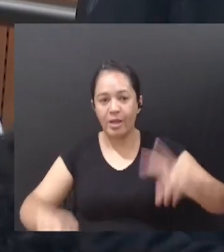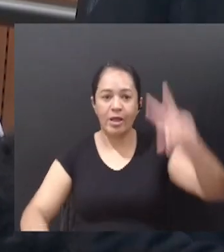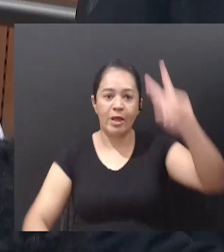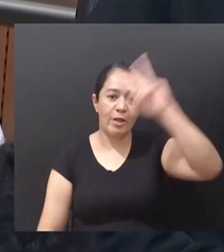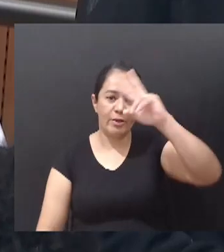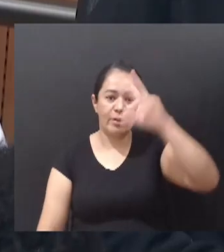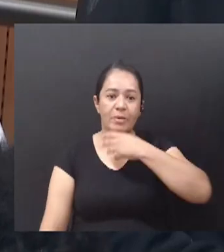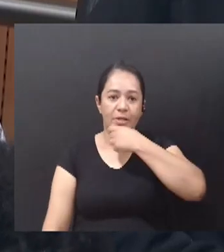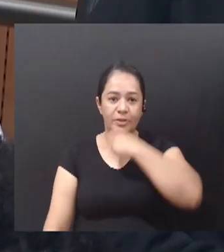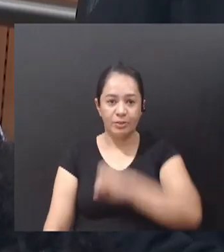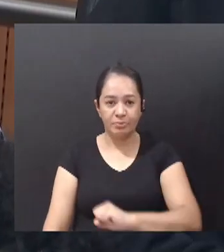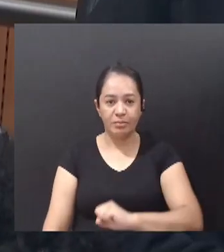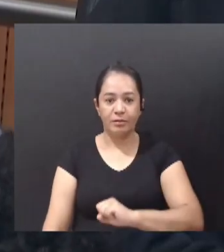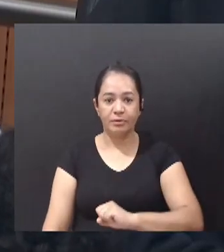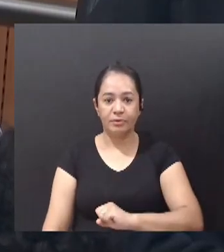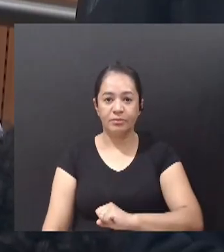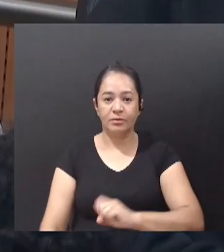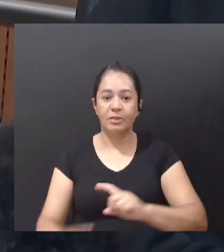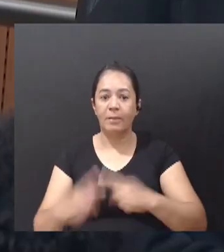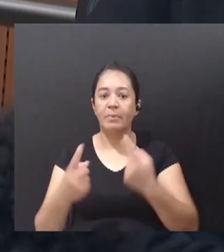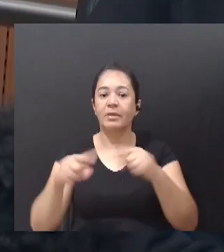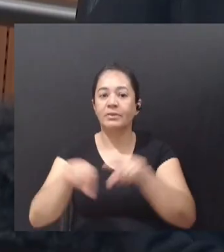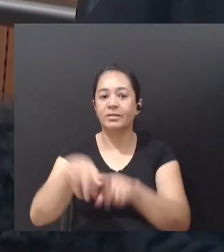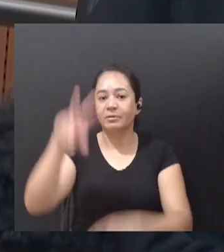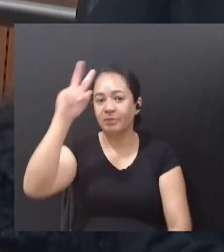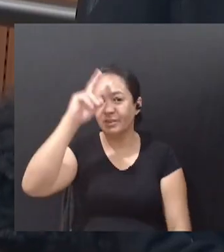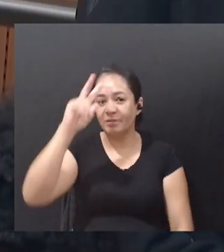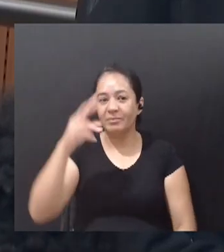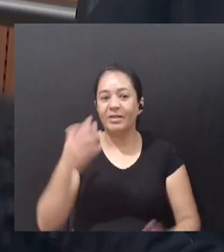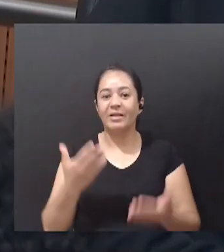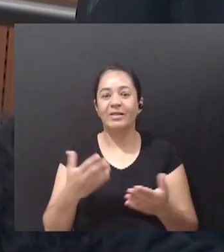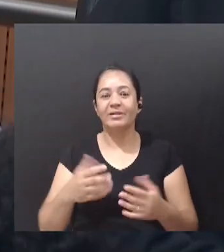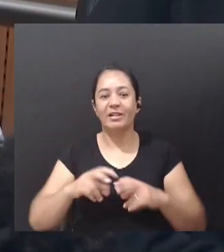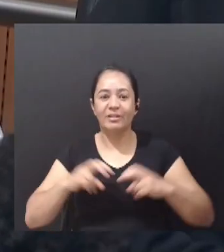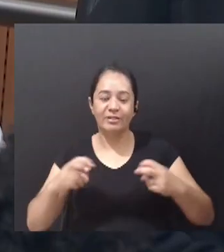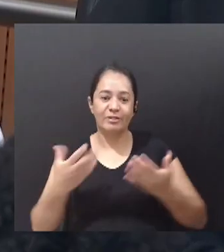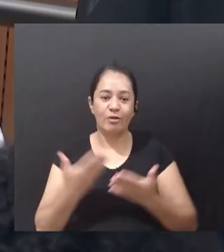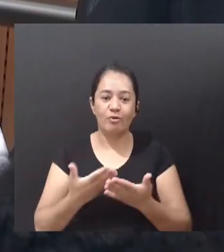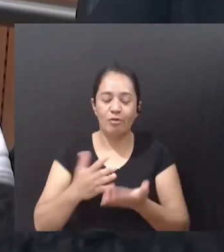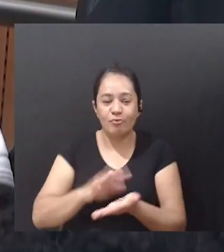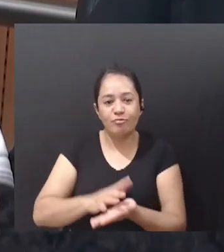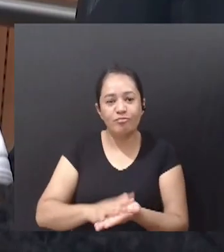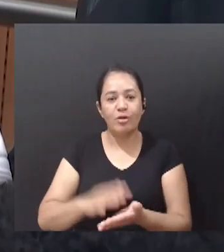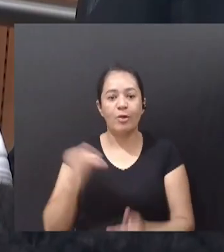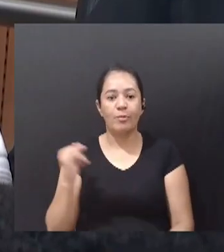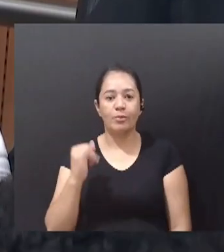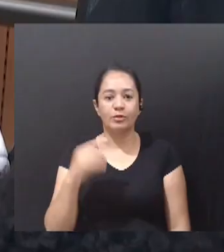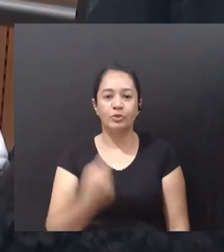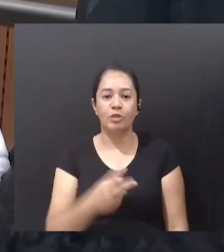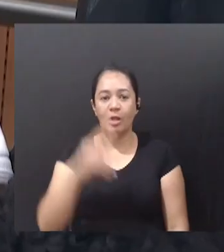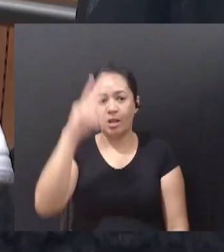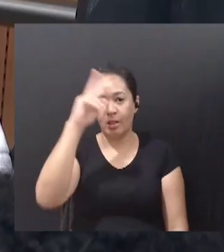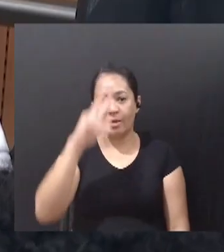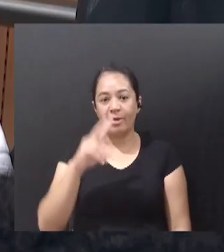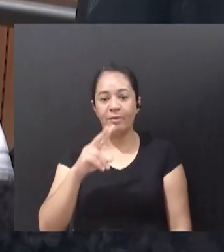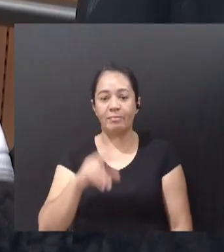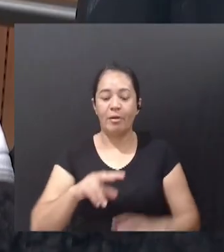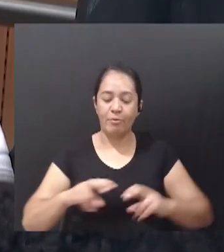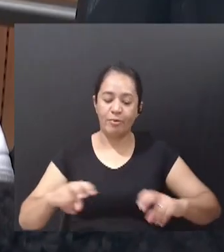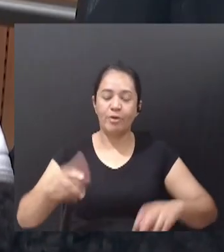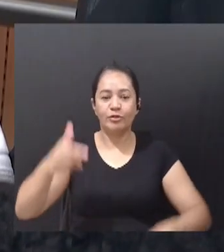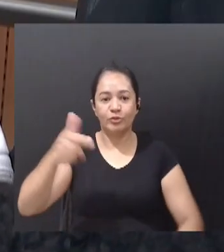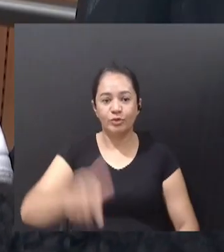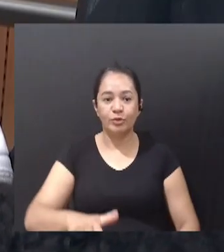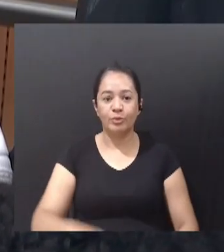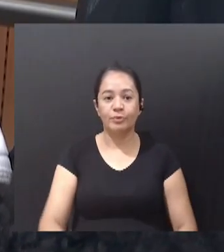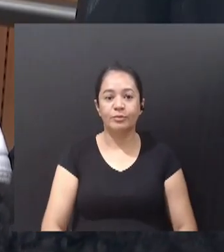rodas, mas também lembrei das rodas de samba, né? O quanto é importante a gente lembrar e pisar nessas rodas de novo, né?